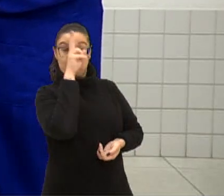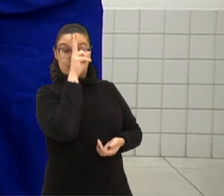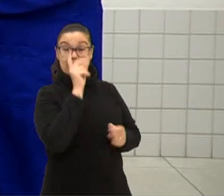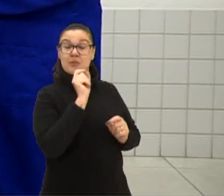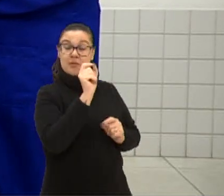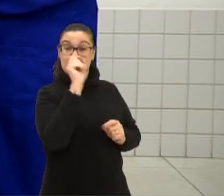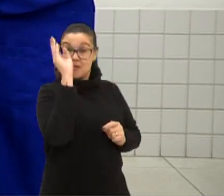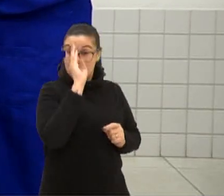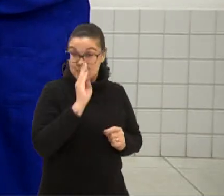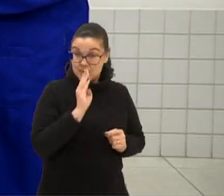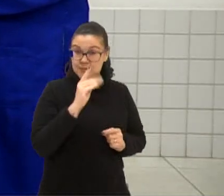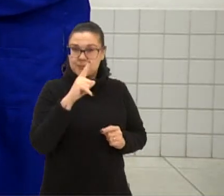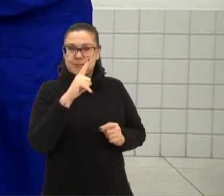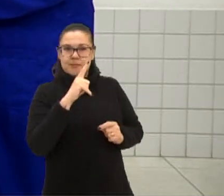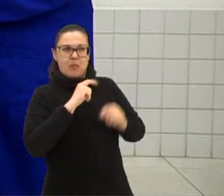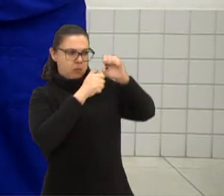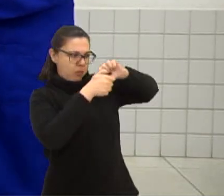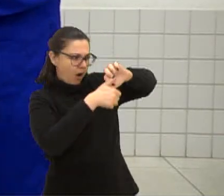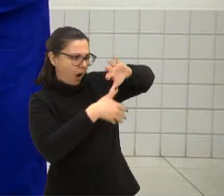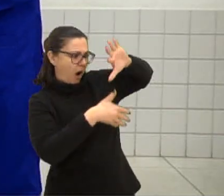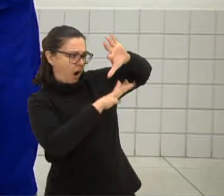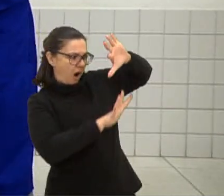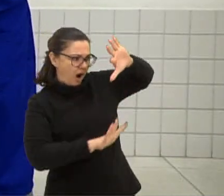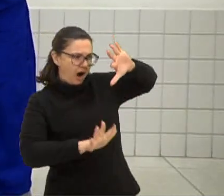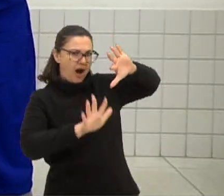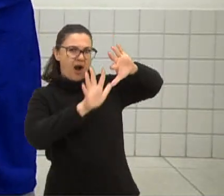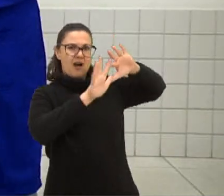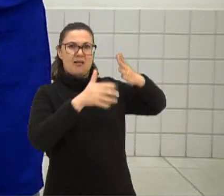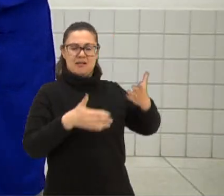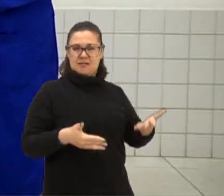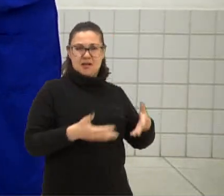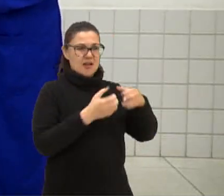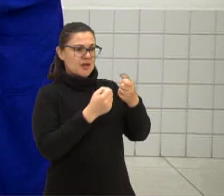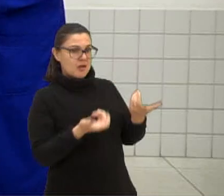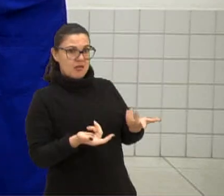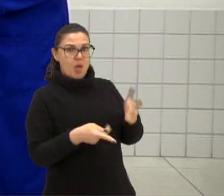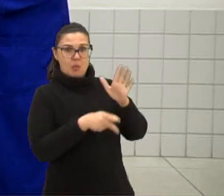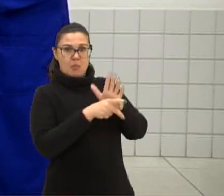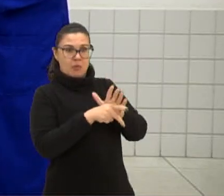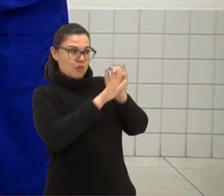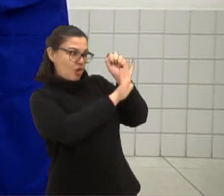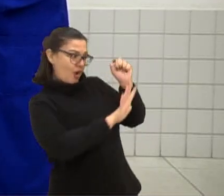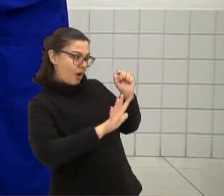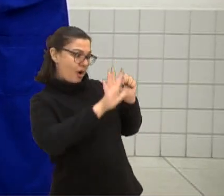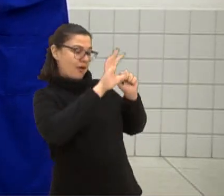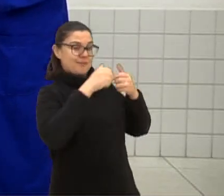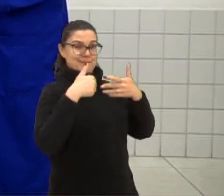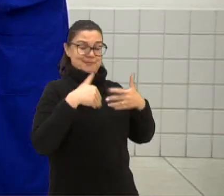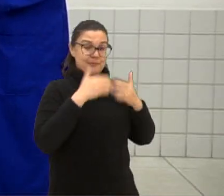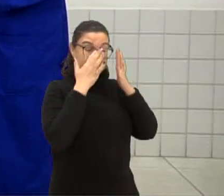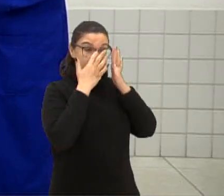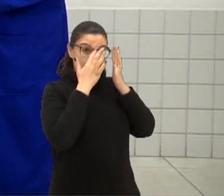tem uma geografia muito grande. Sim. Ele é do tamanho de um continente, sabe?